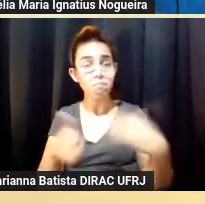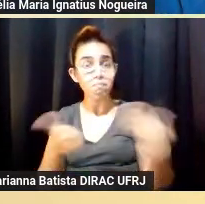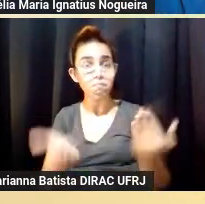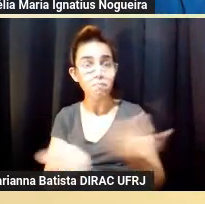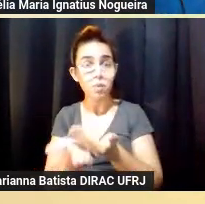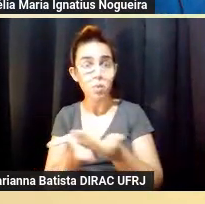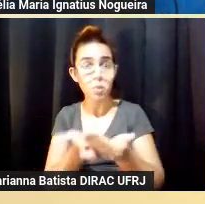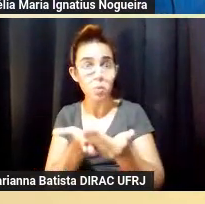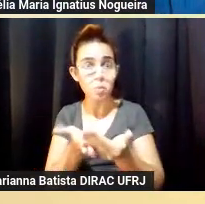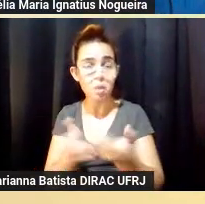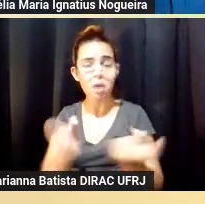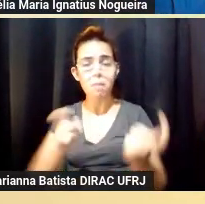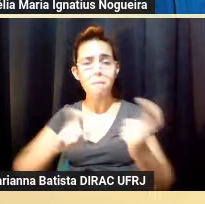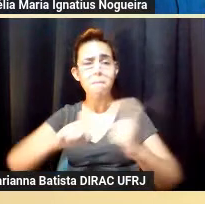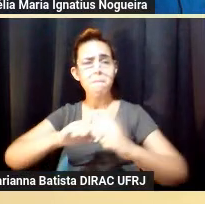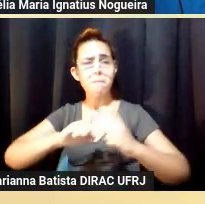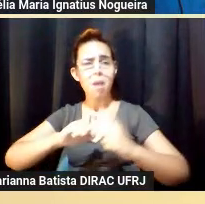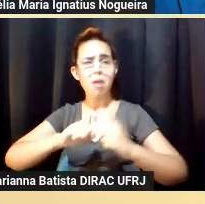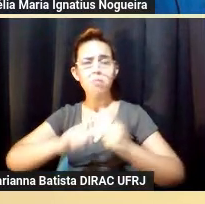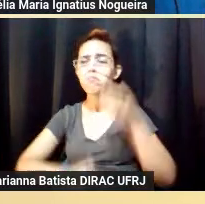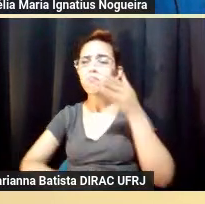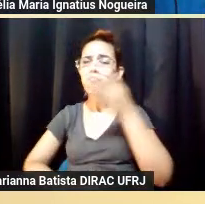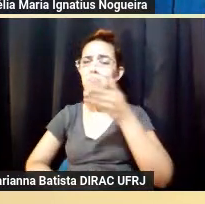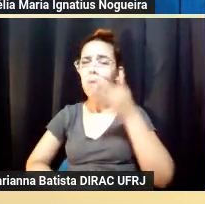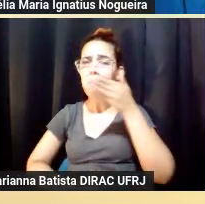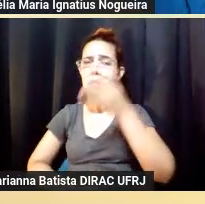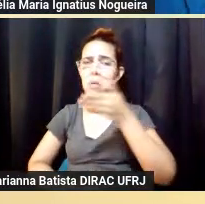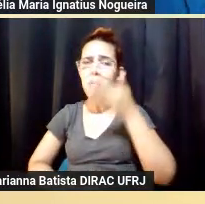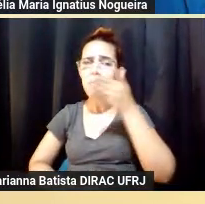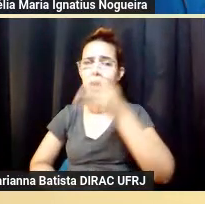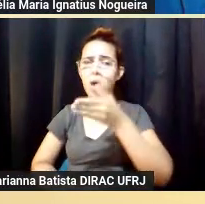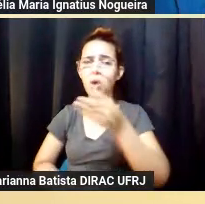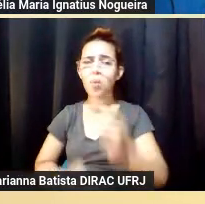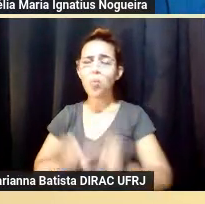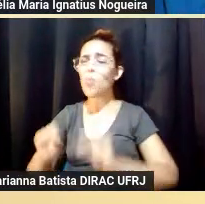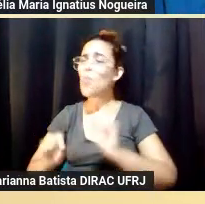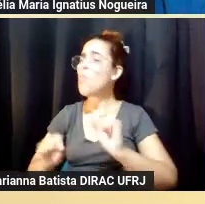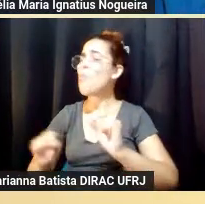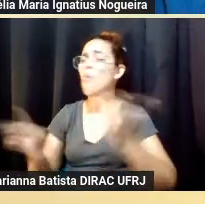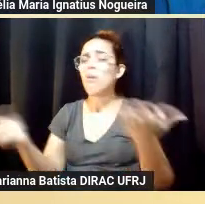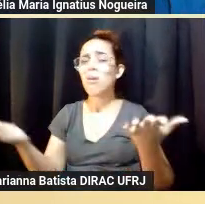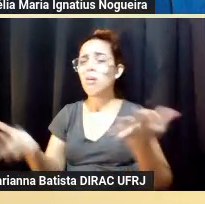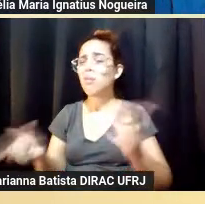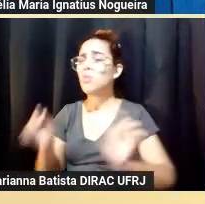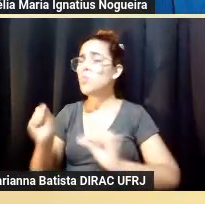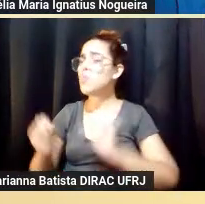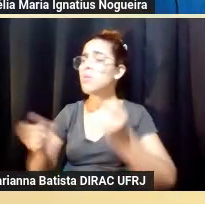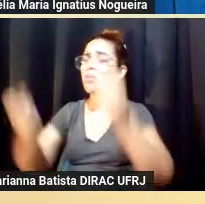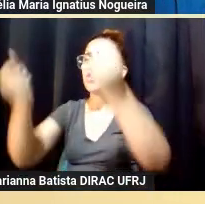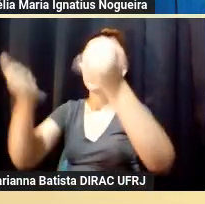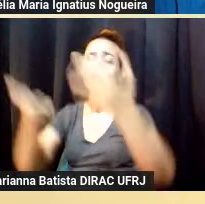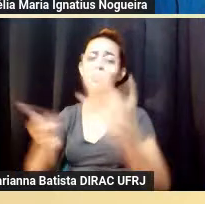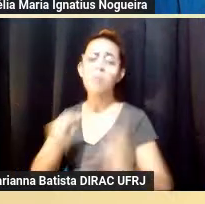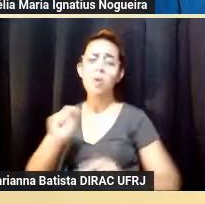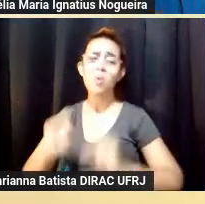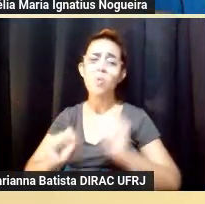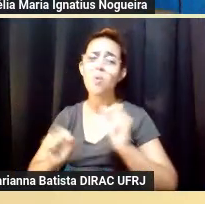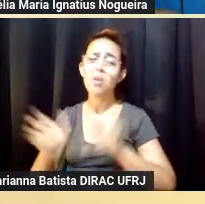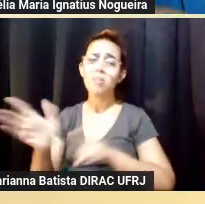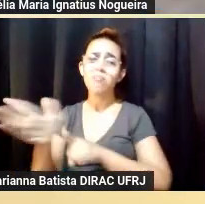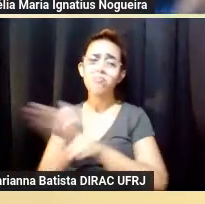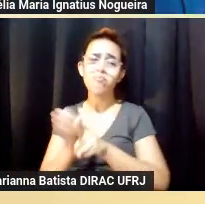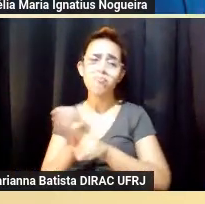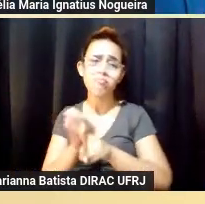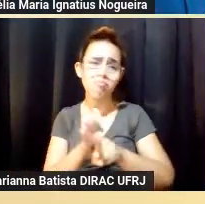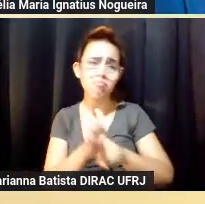exame, e aí também identificamos a surdez. Foi muito difícil fazer esses exames, a gente só desconfiou que a Marília,